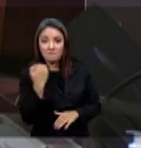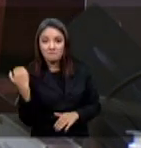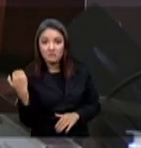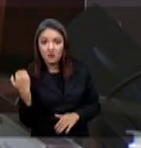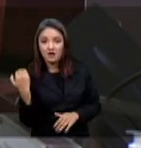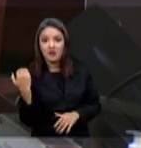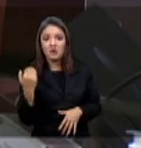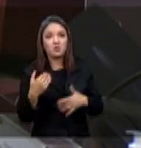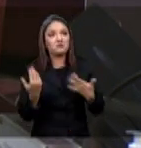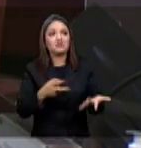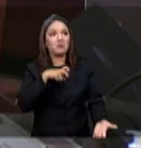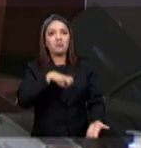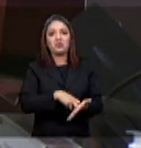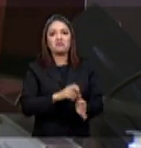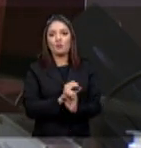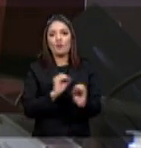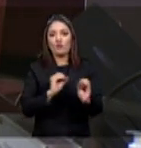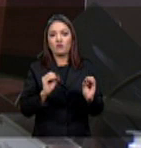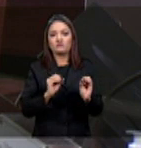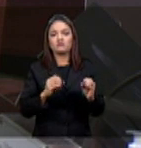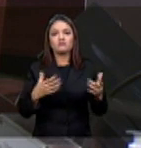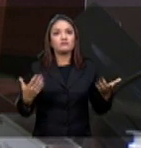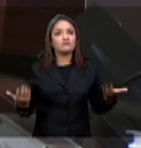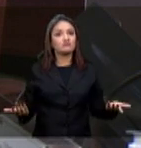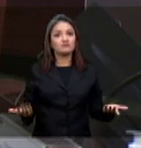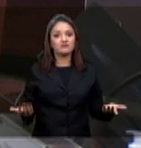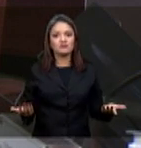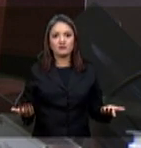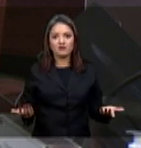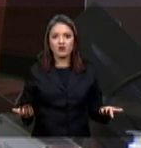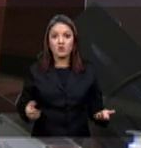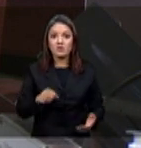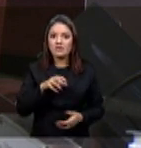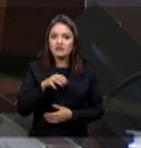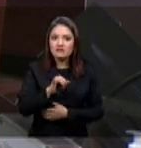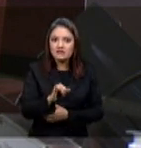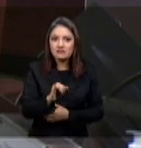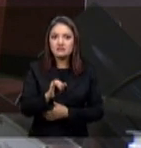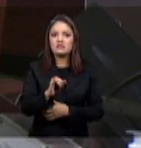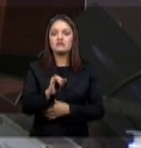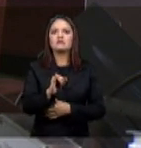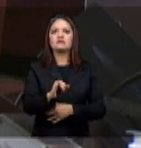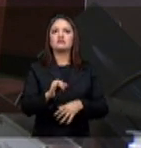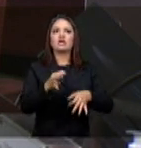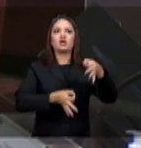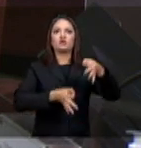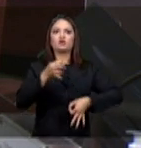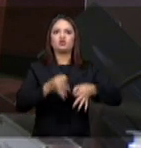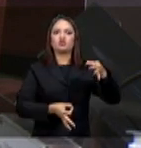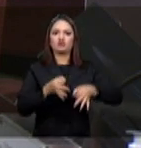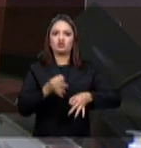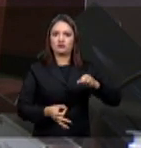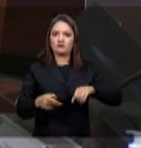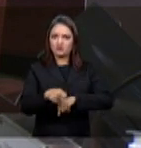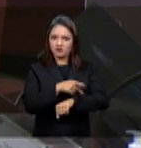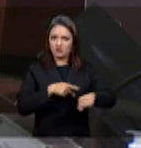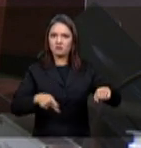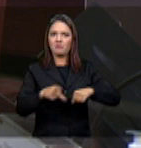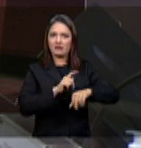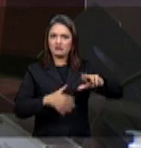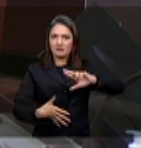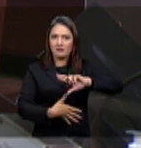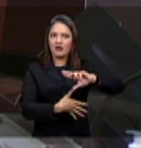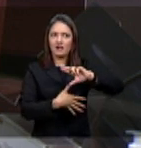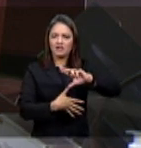da punibilidade sequer saberemos se não fosse a decisão da corte interamericana o que de fato